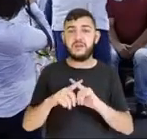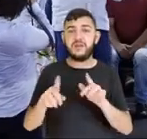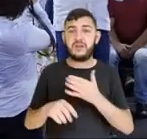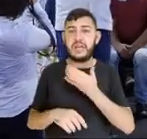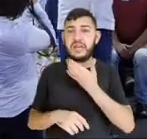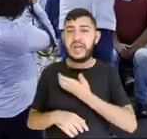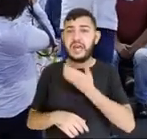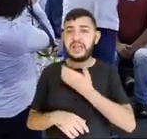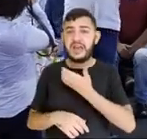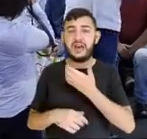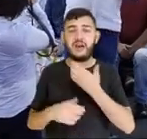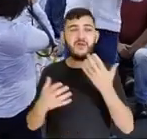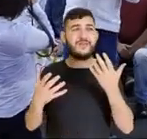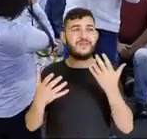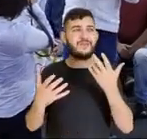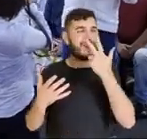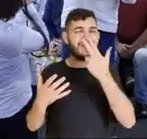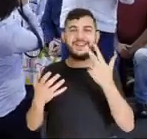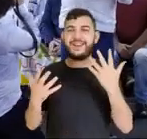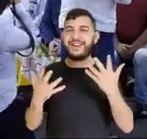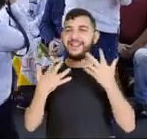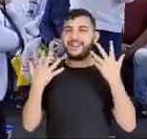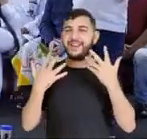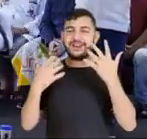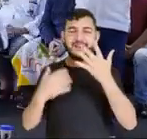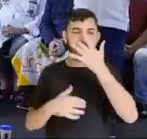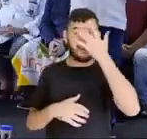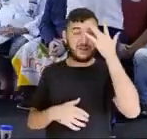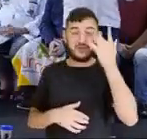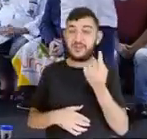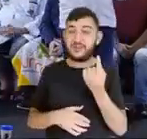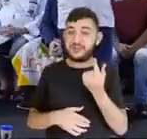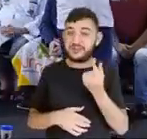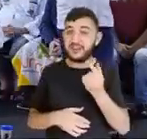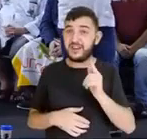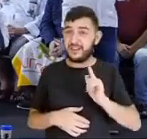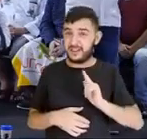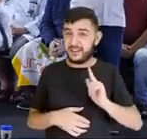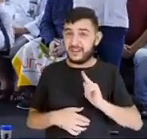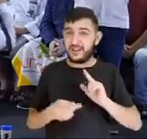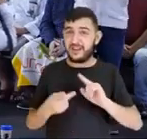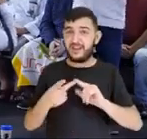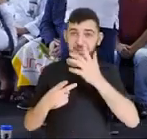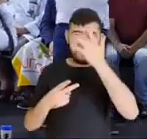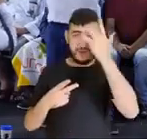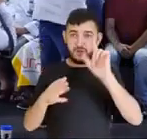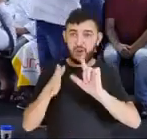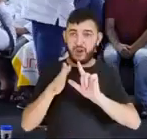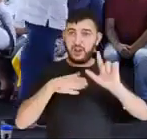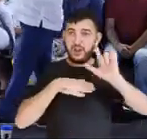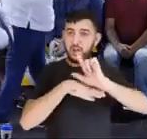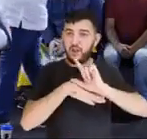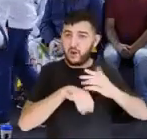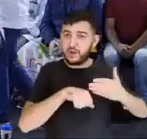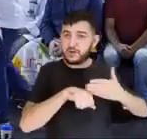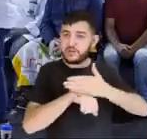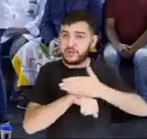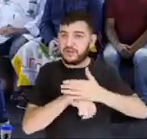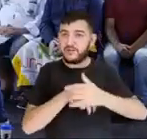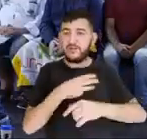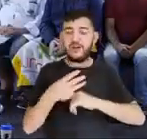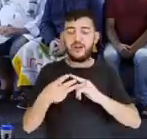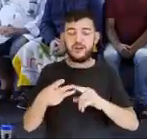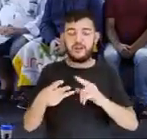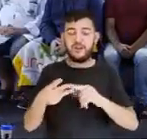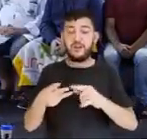alegre para quem tem dinheiro, para quem vai numa loja, para quem compra presente para os filhos,